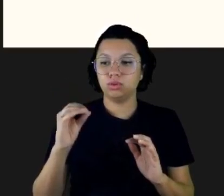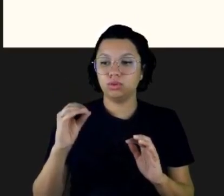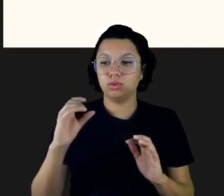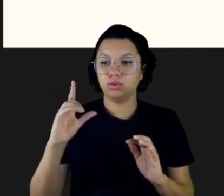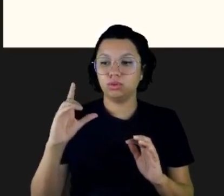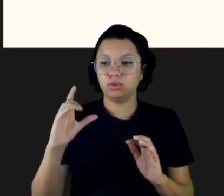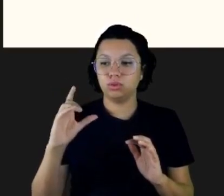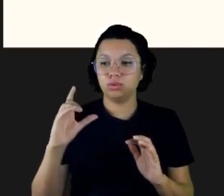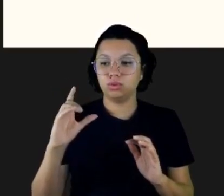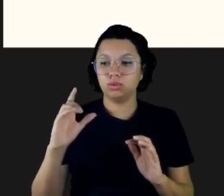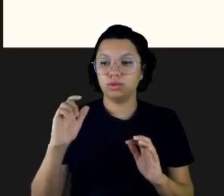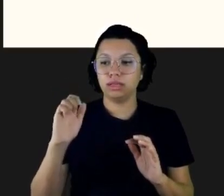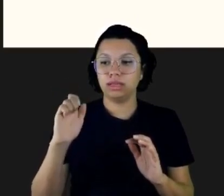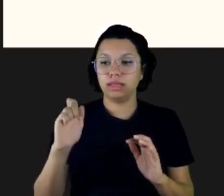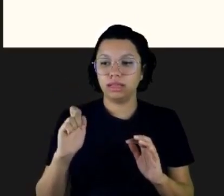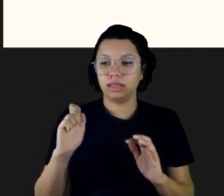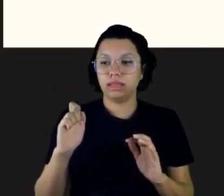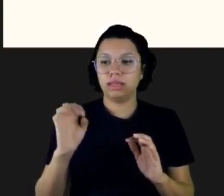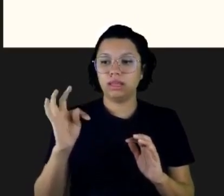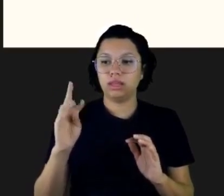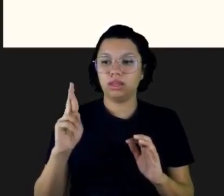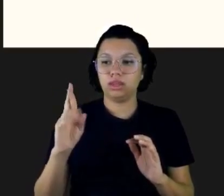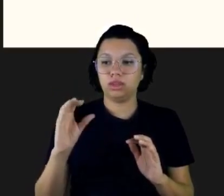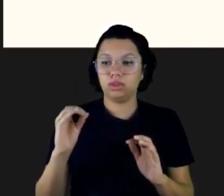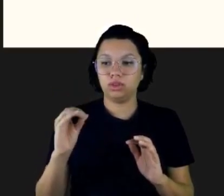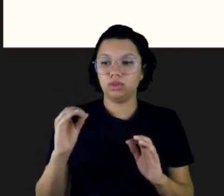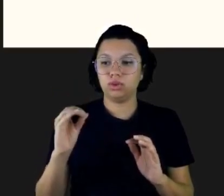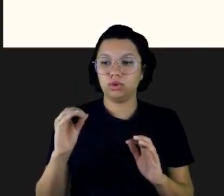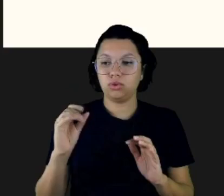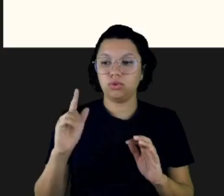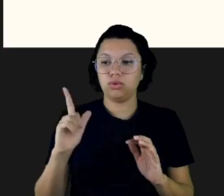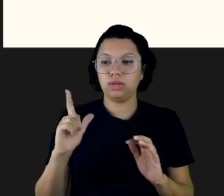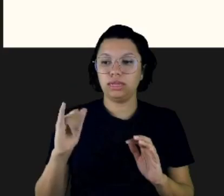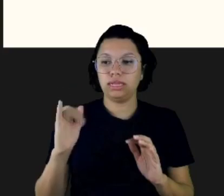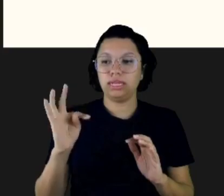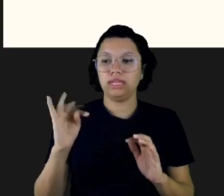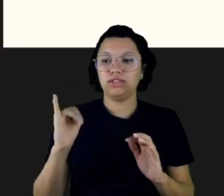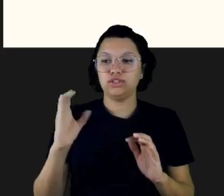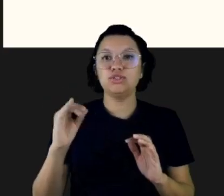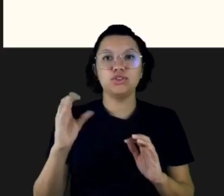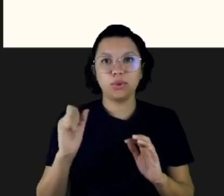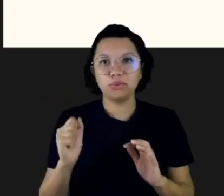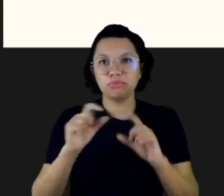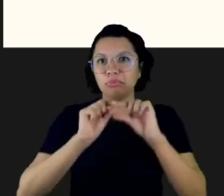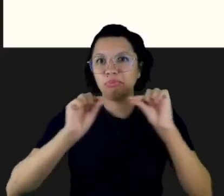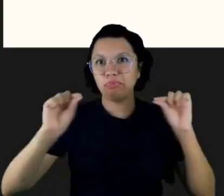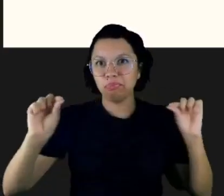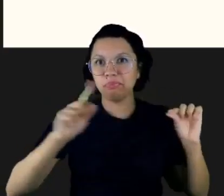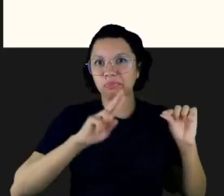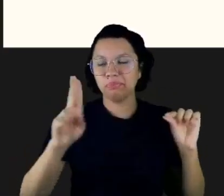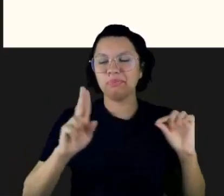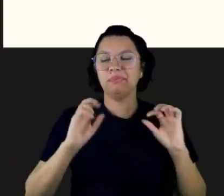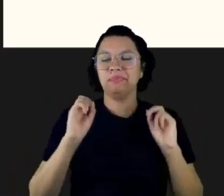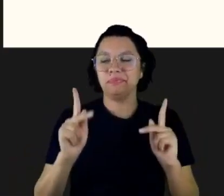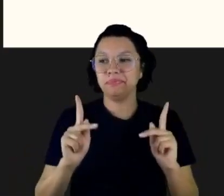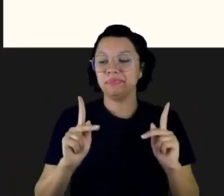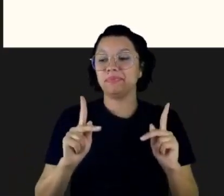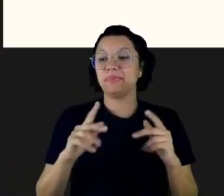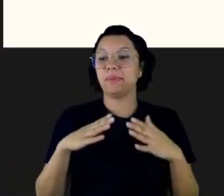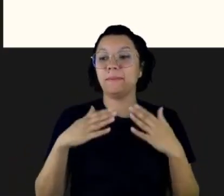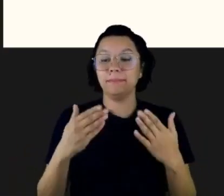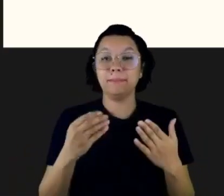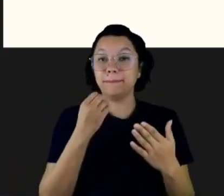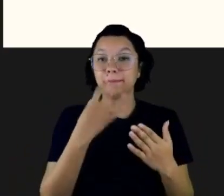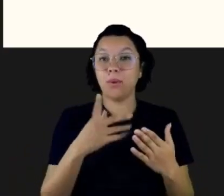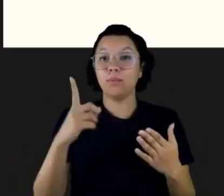existem demências que são irreversíveis. A tendência é que elas progridam. Ela é uma doença